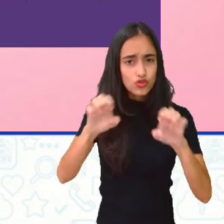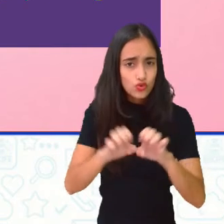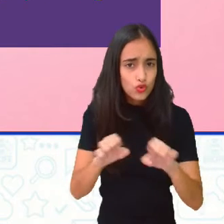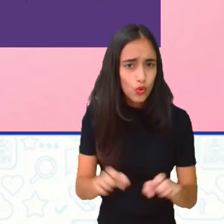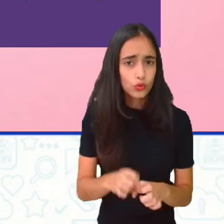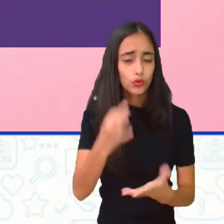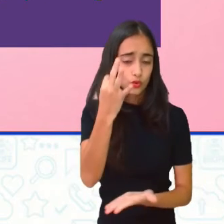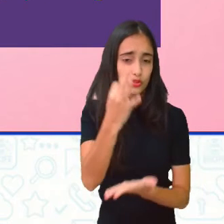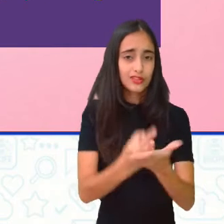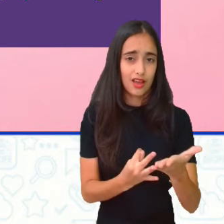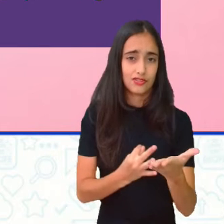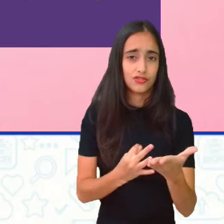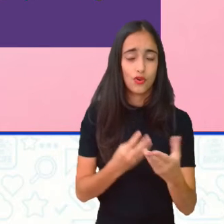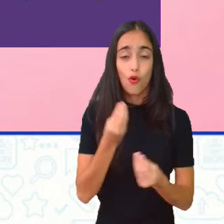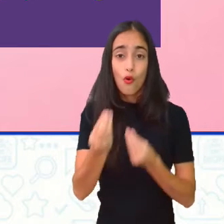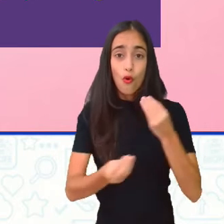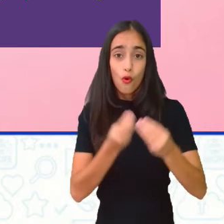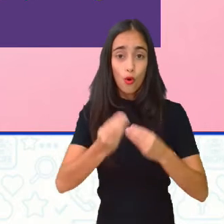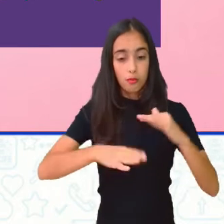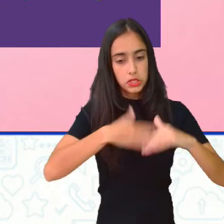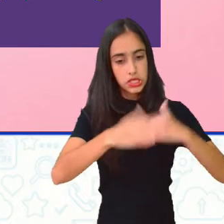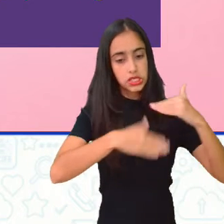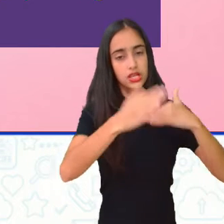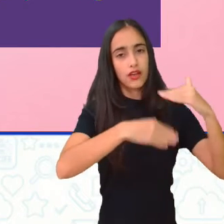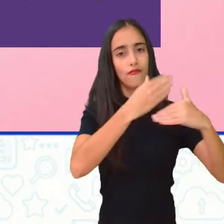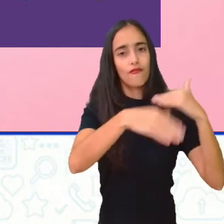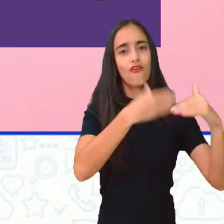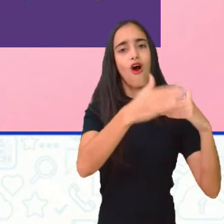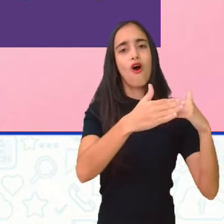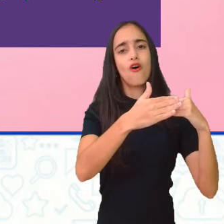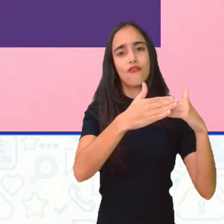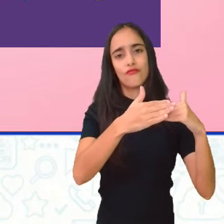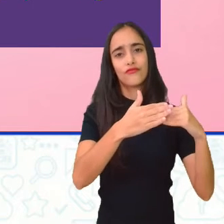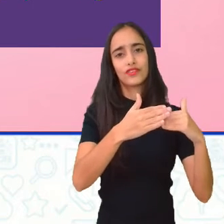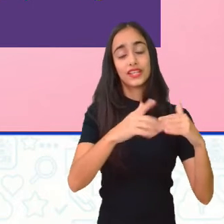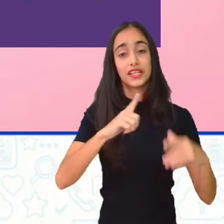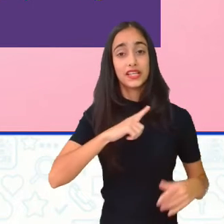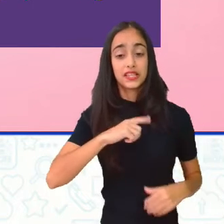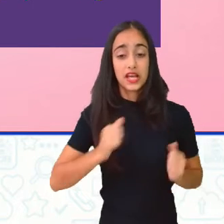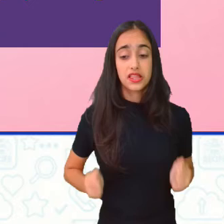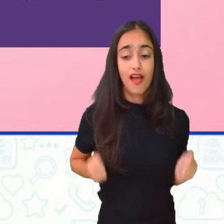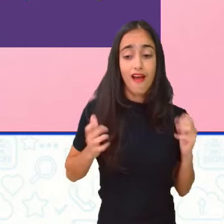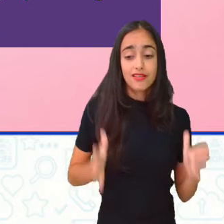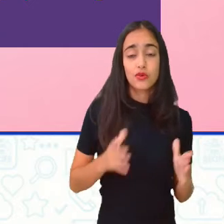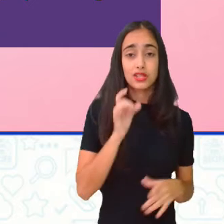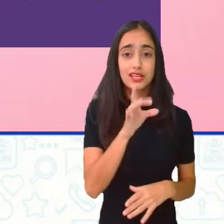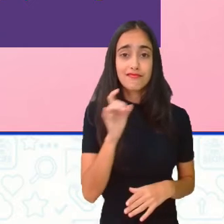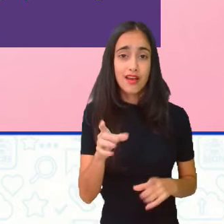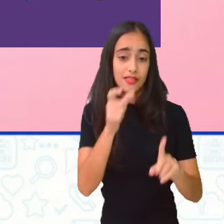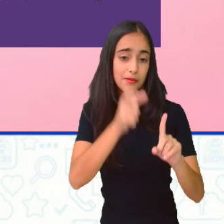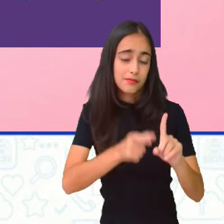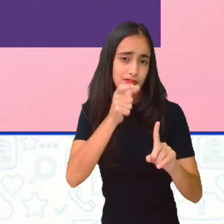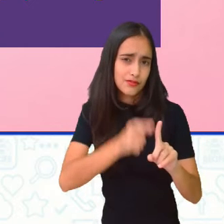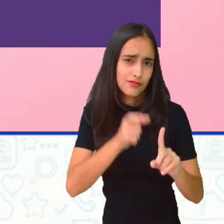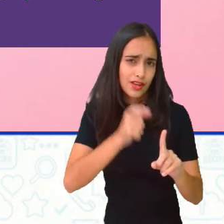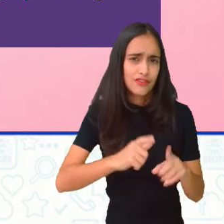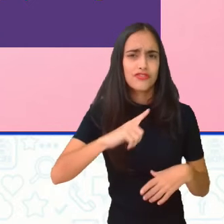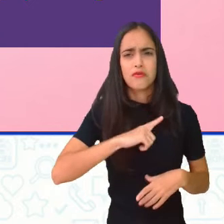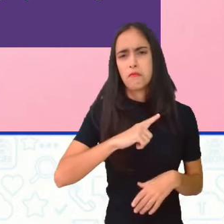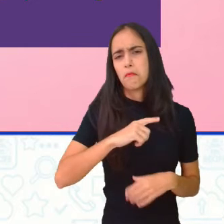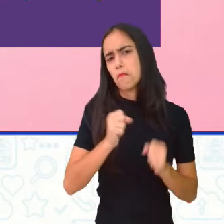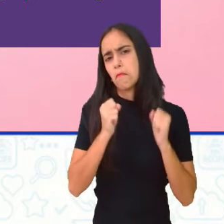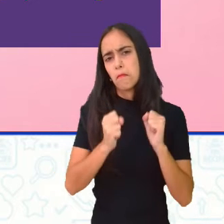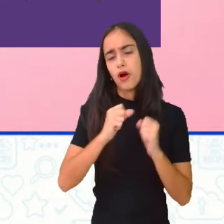a trama, como ela se desenrola, né, a depender das ações das personagens. Pode ser considerada linear, ou seja, aquela que